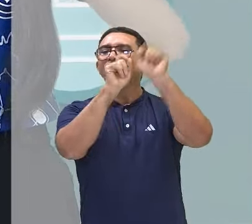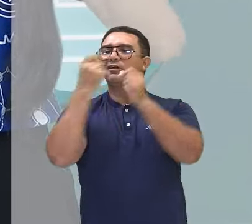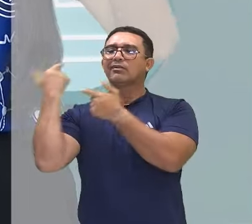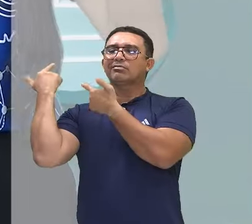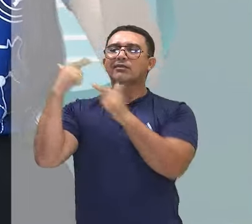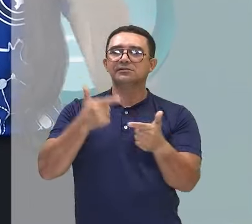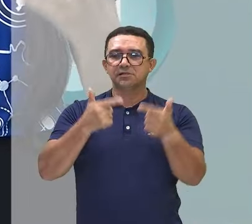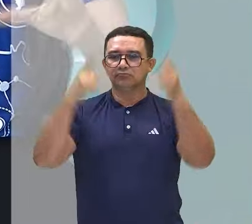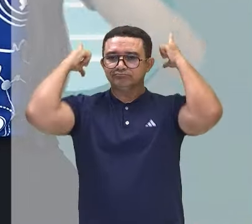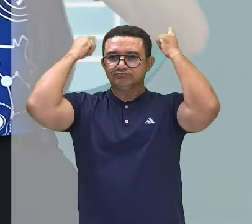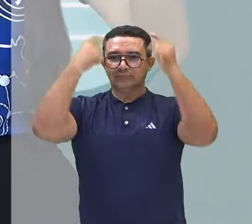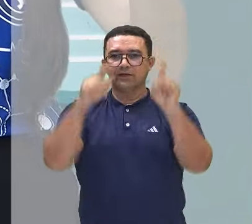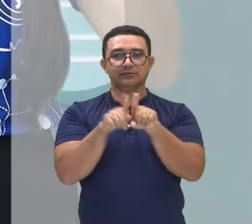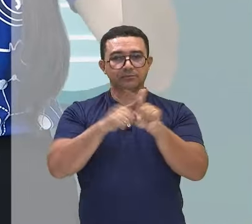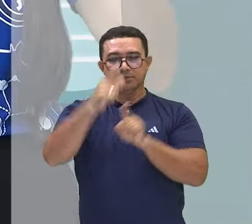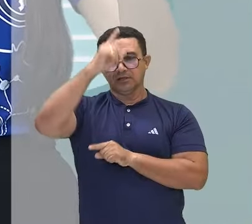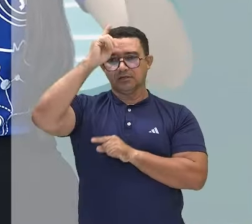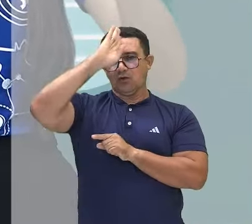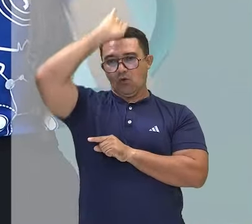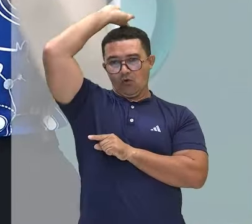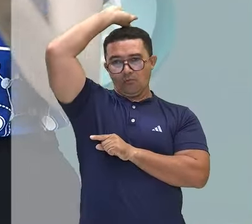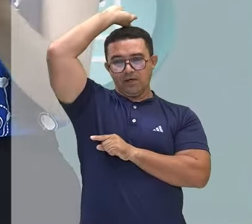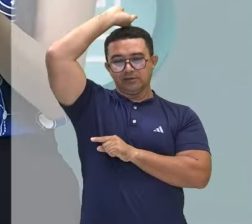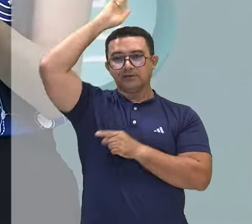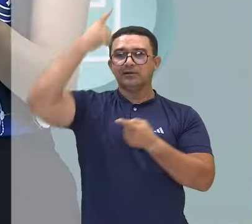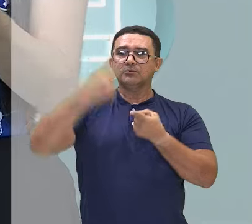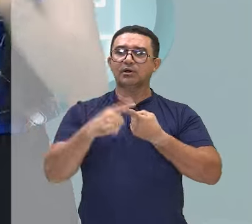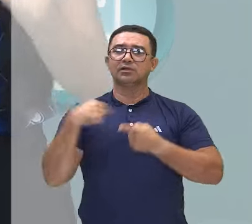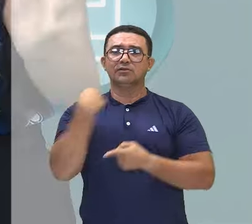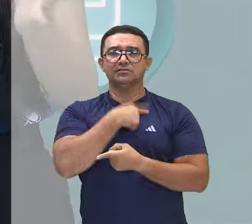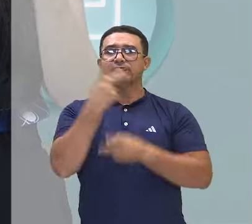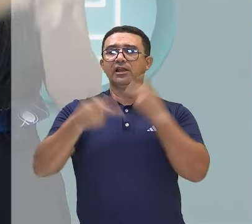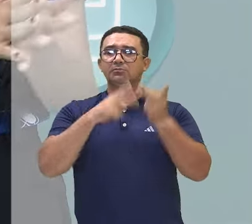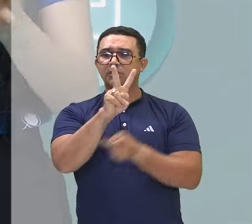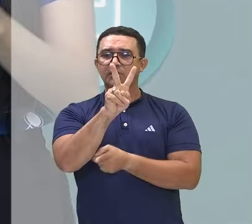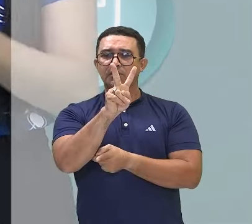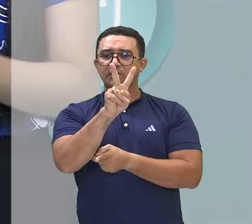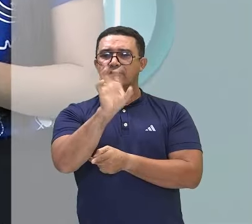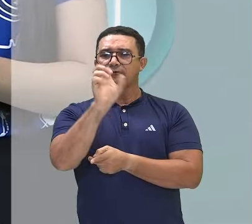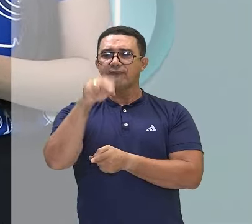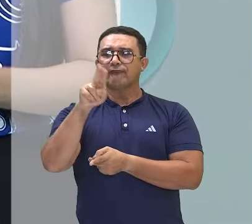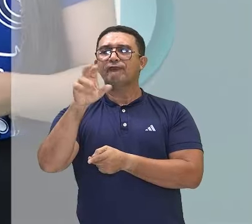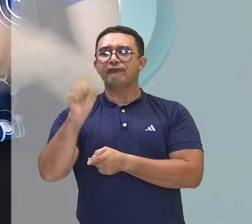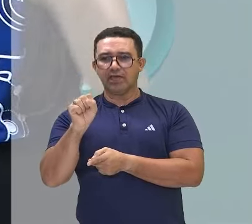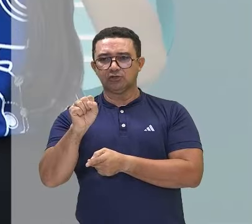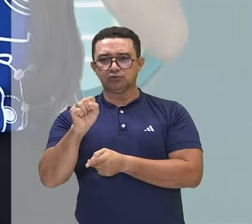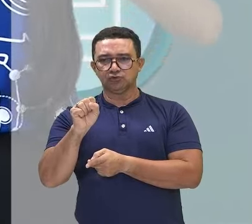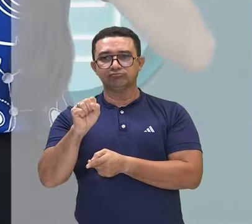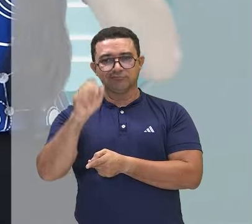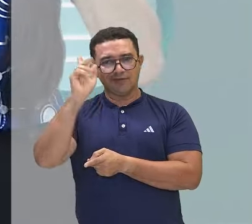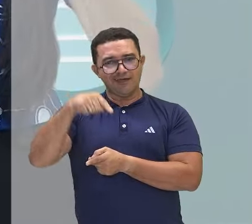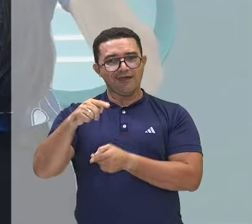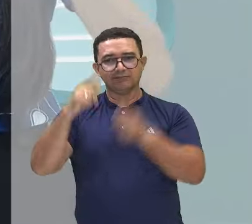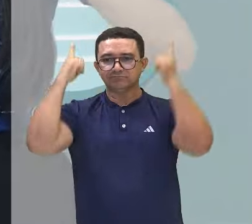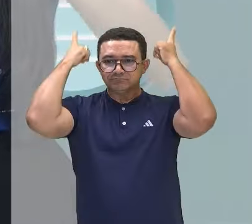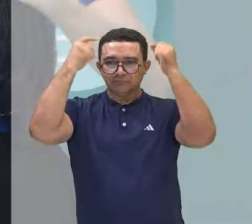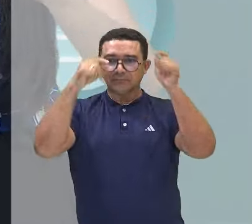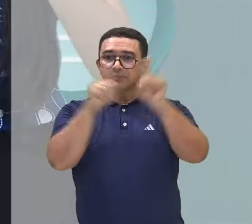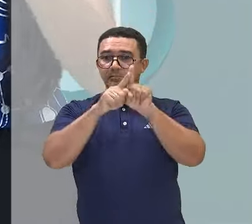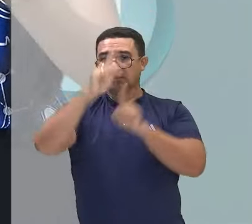grega e romana, né? No caso romana, porque nós estamos falando de Vênus, como a professora explicou aí no áudio. Só que